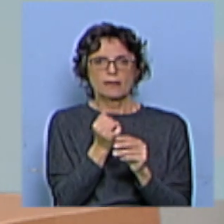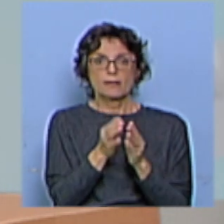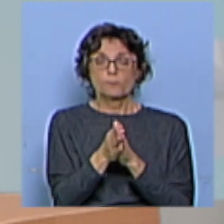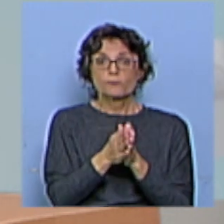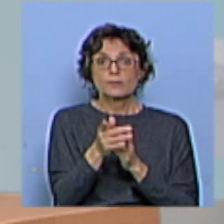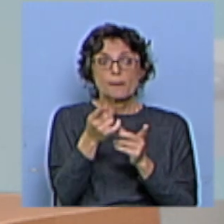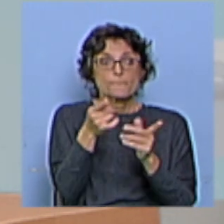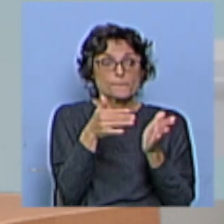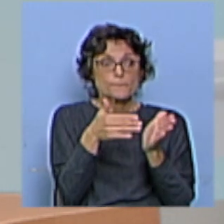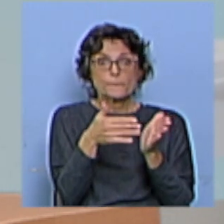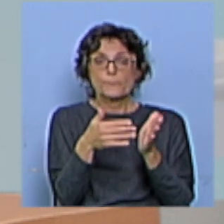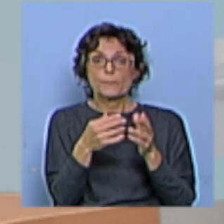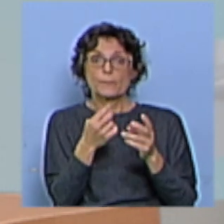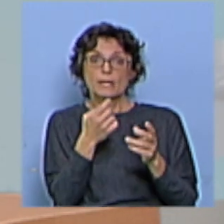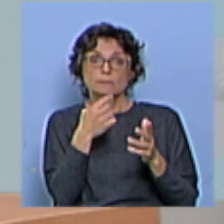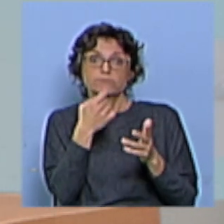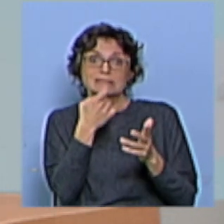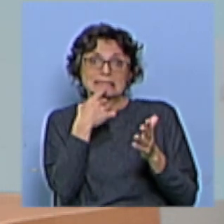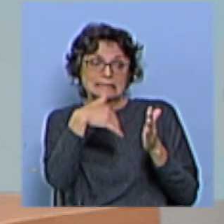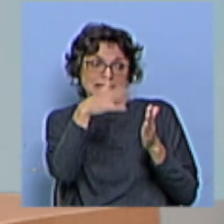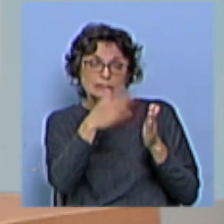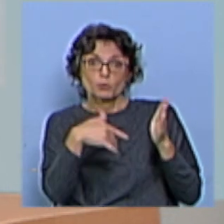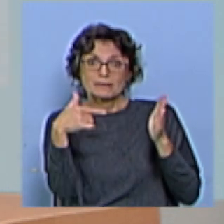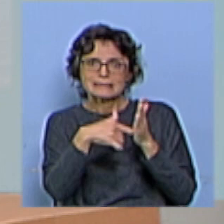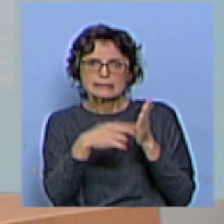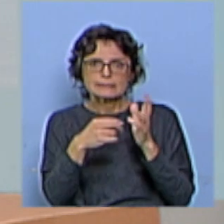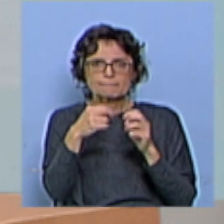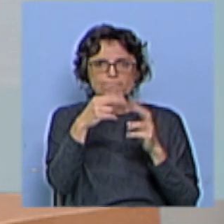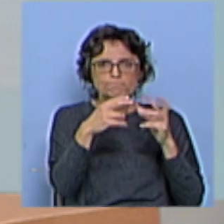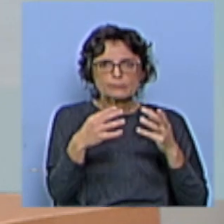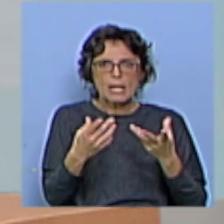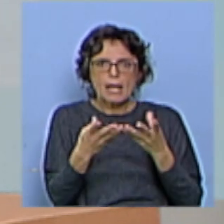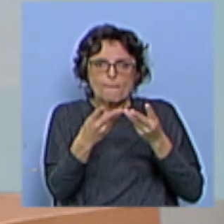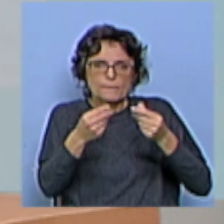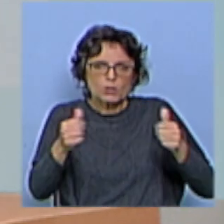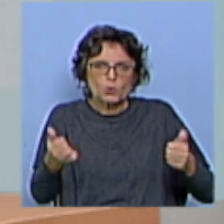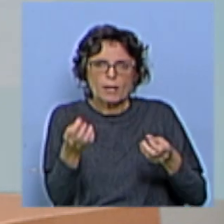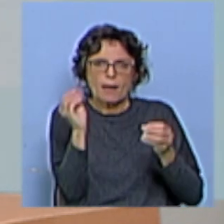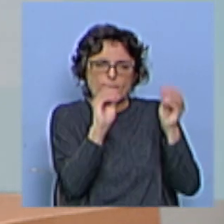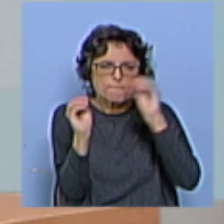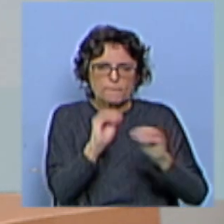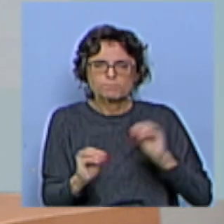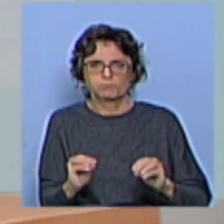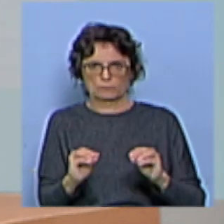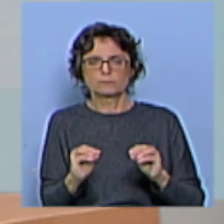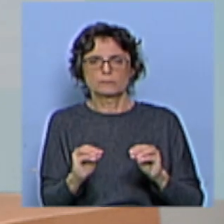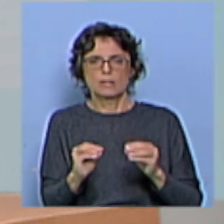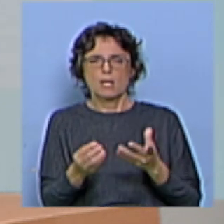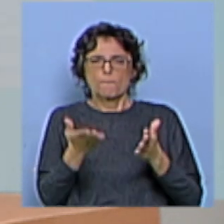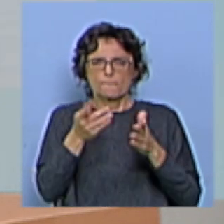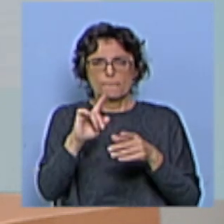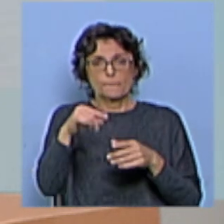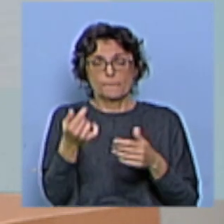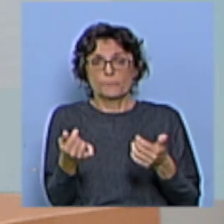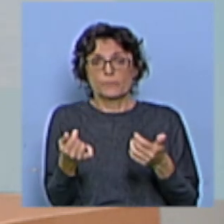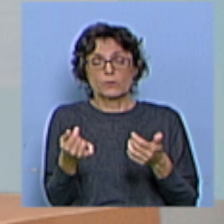muito interessante, porque faz com que este património seja estudado, seja investigado e com isso sejam produzidos, por exemplo,